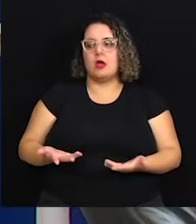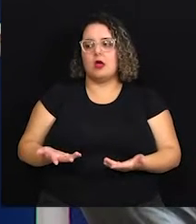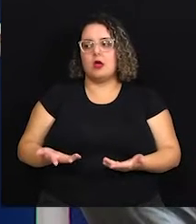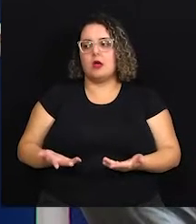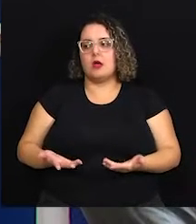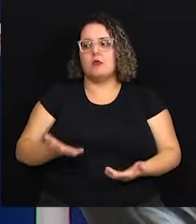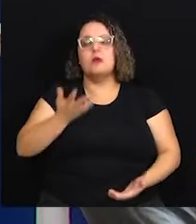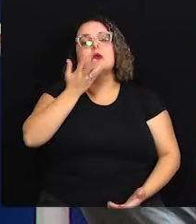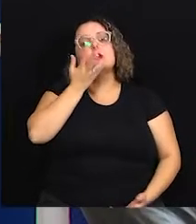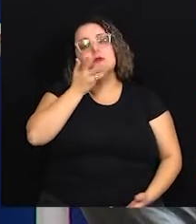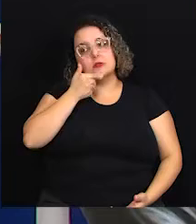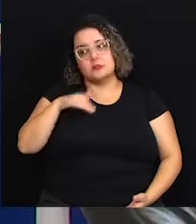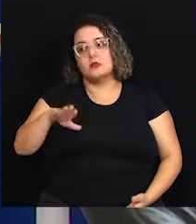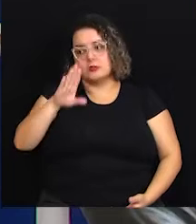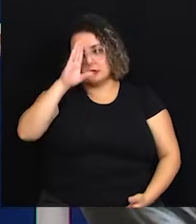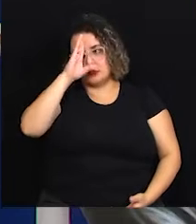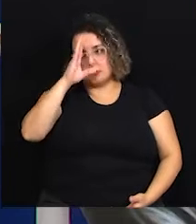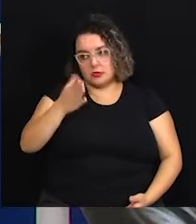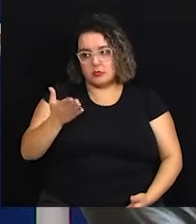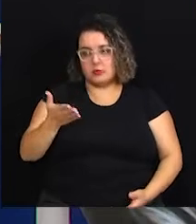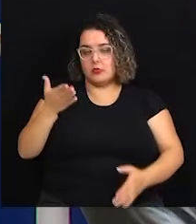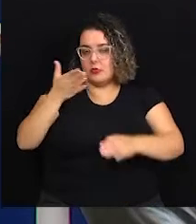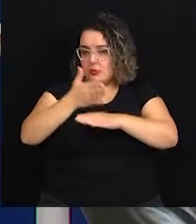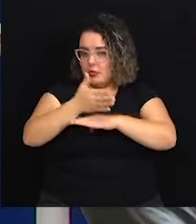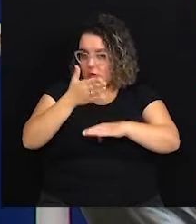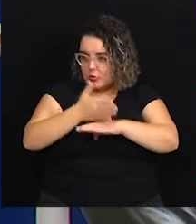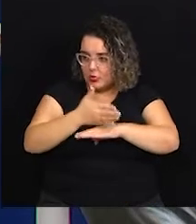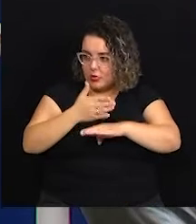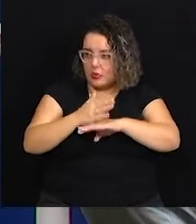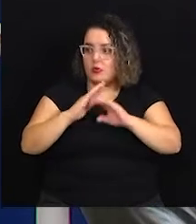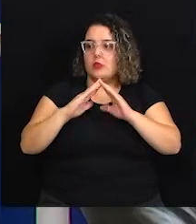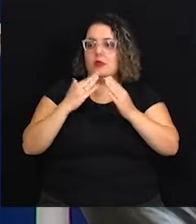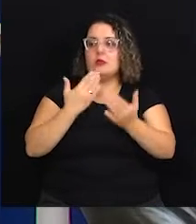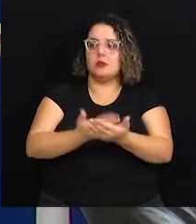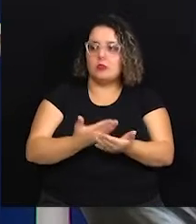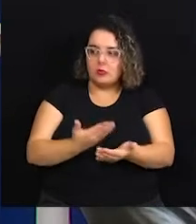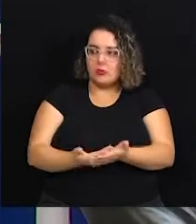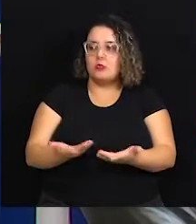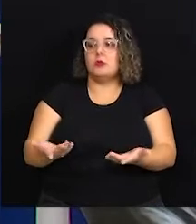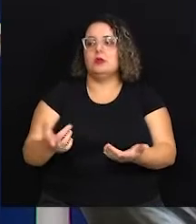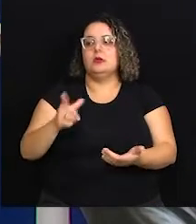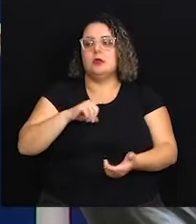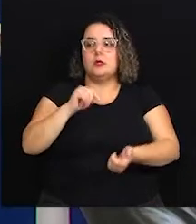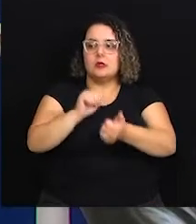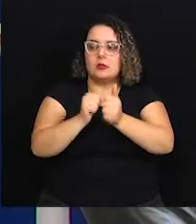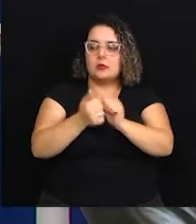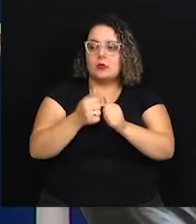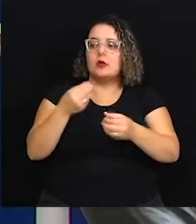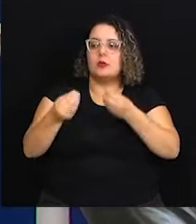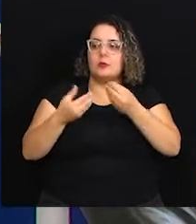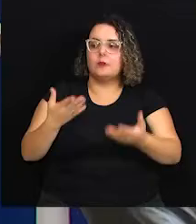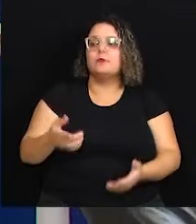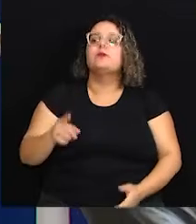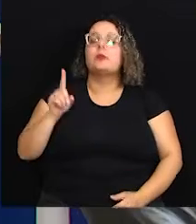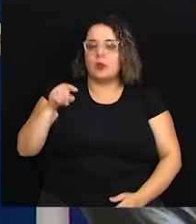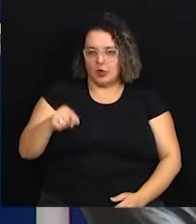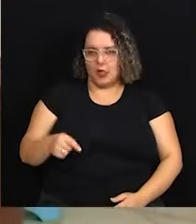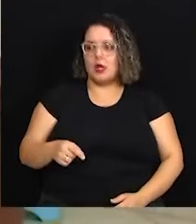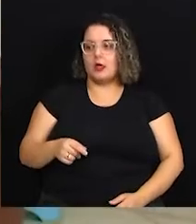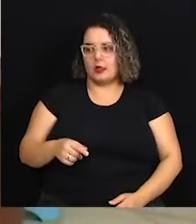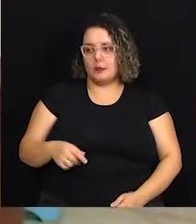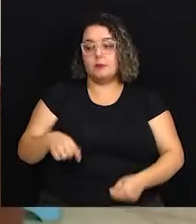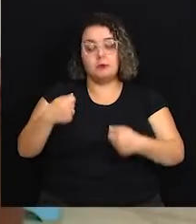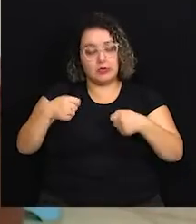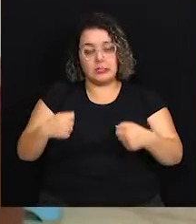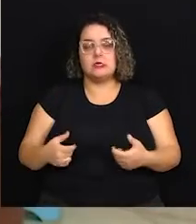Para as crianças, né, principalmente, elas frequentam escola, que tem algum tipo de adaptação? Como é que é essa parte? Sim, é um pré-requisito. Com